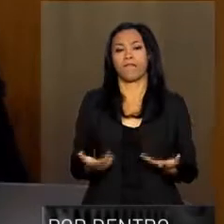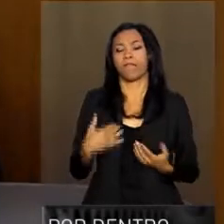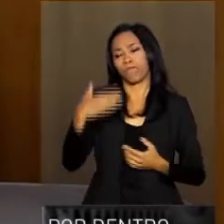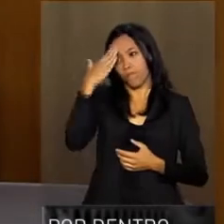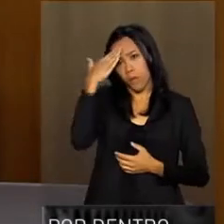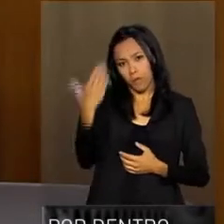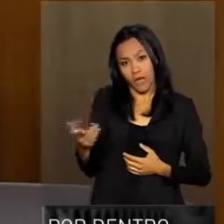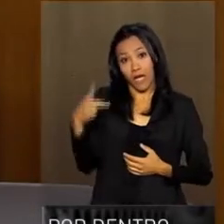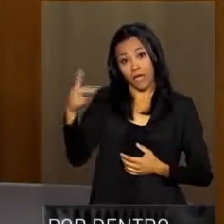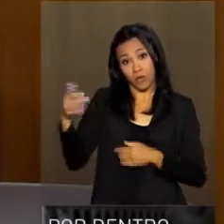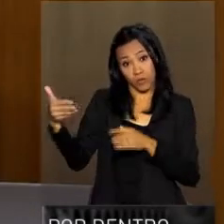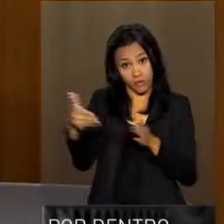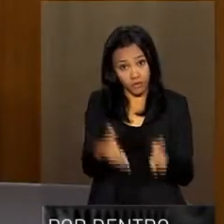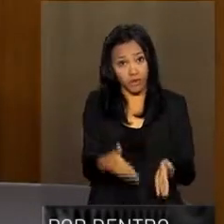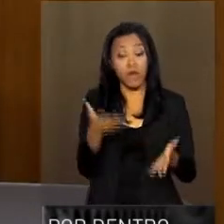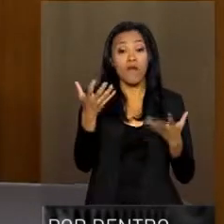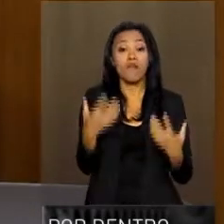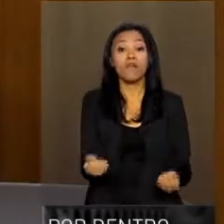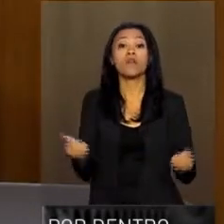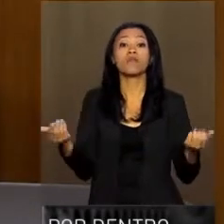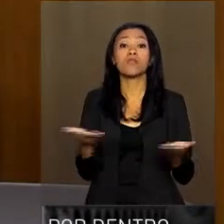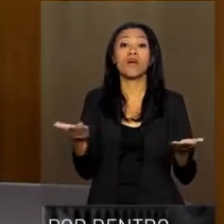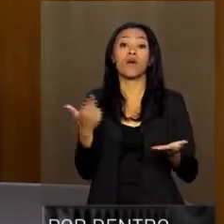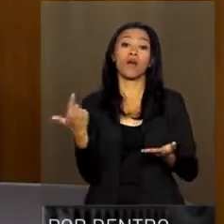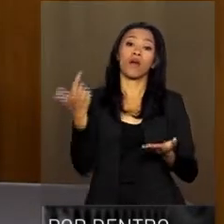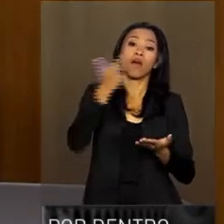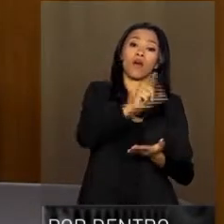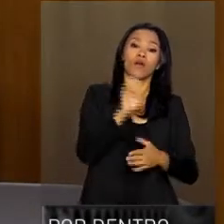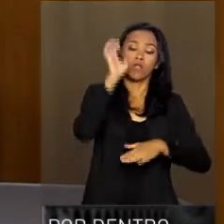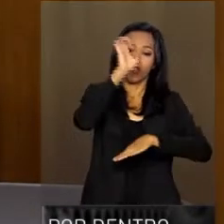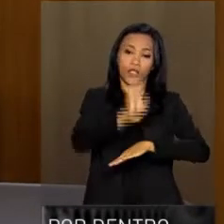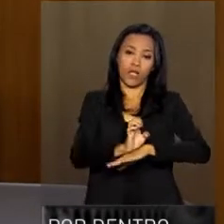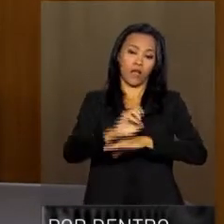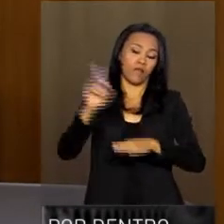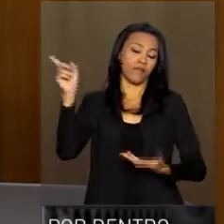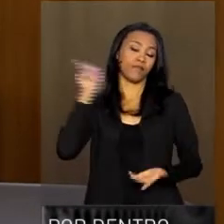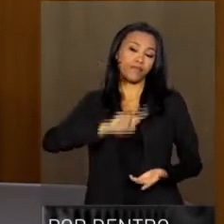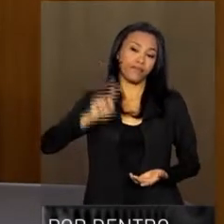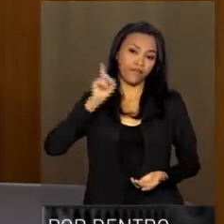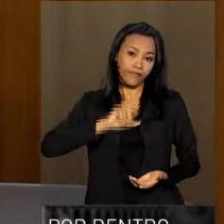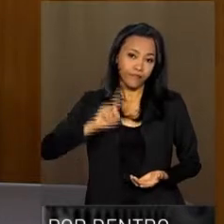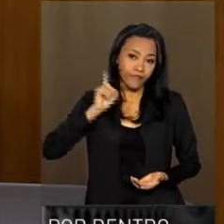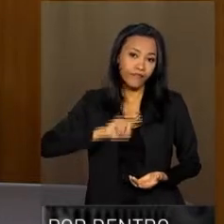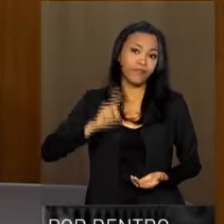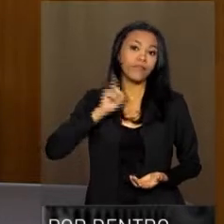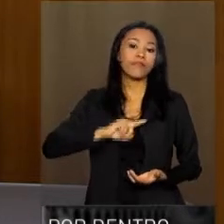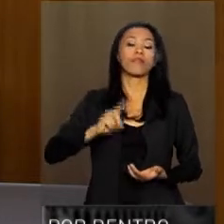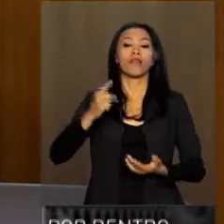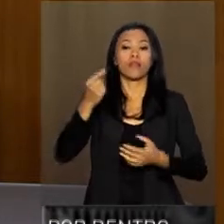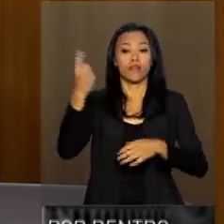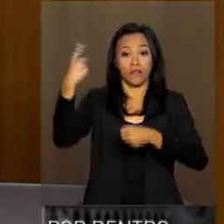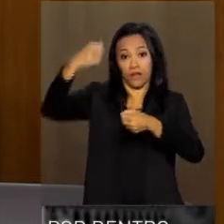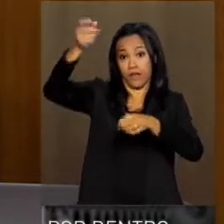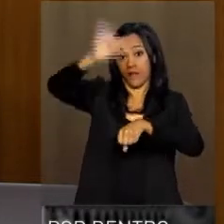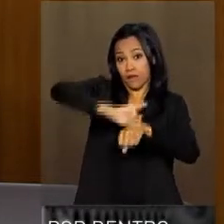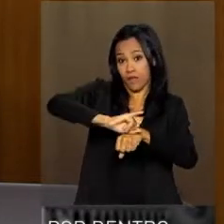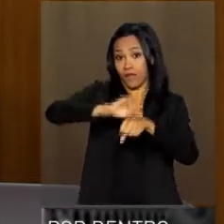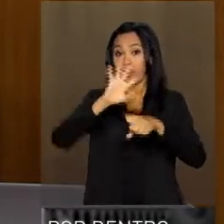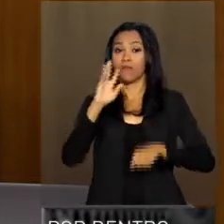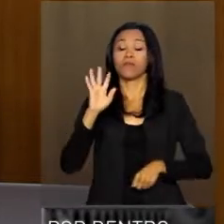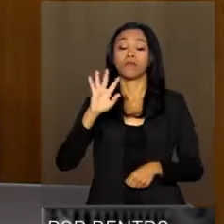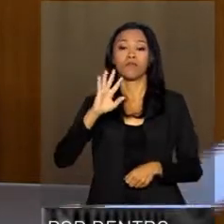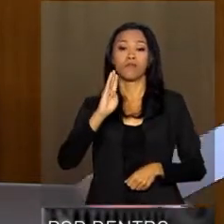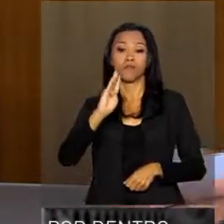sua participação nós vamos agora a minas gerais da rádio itatiaia de belo horizonte júnior moreira com a gente na linha olavo